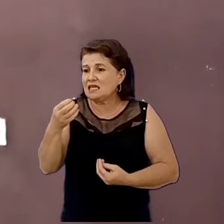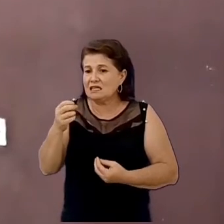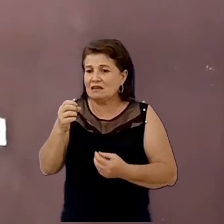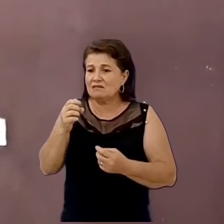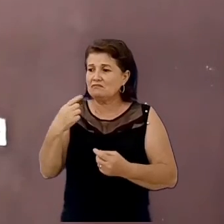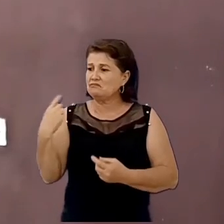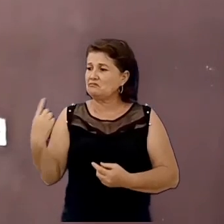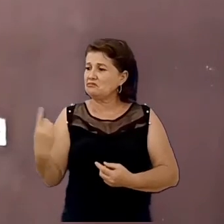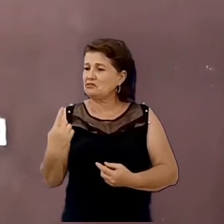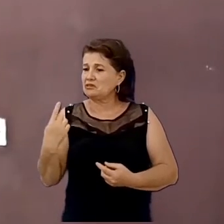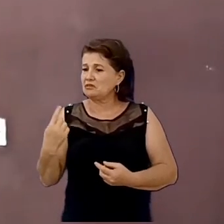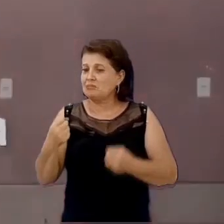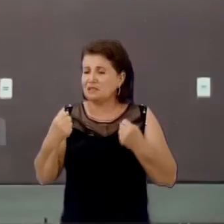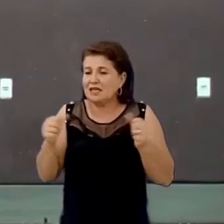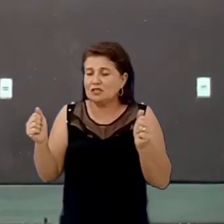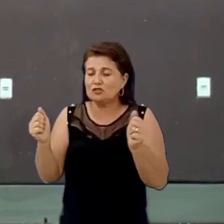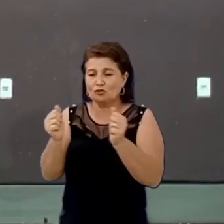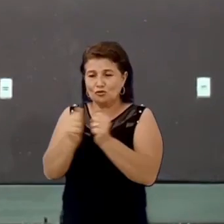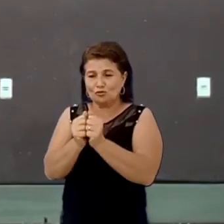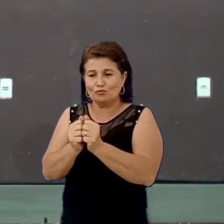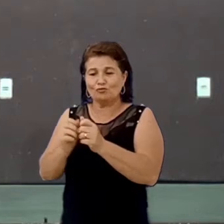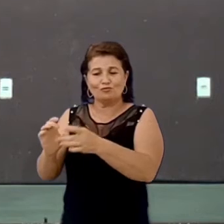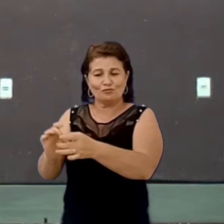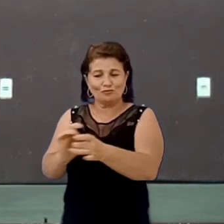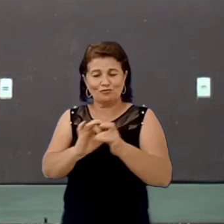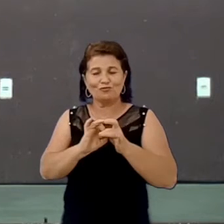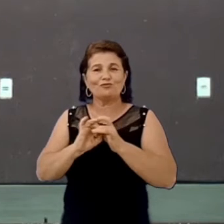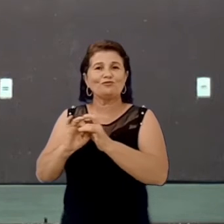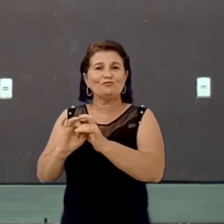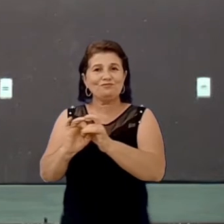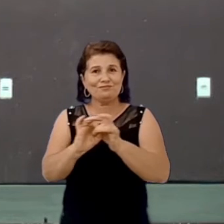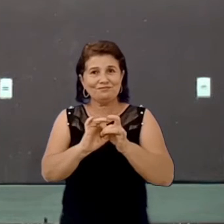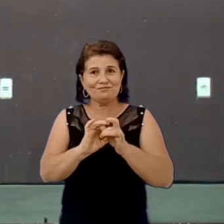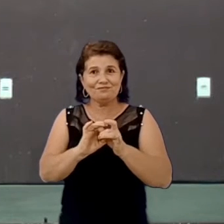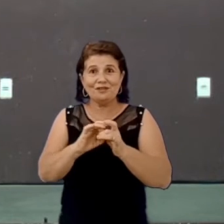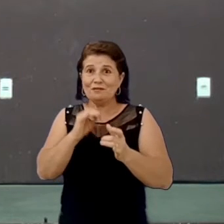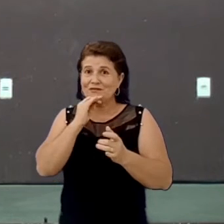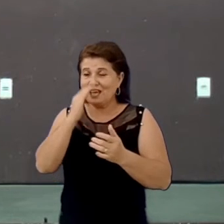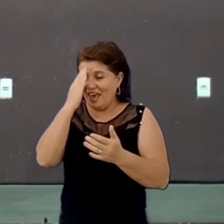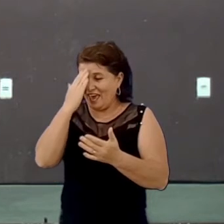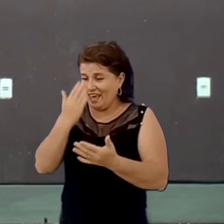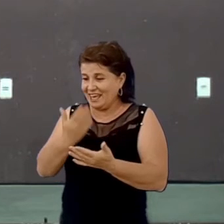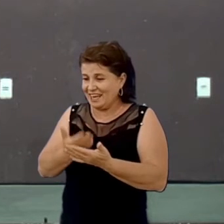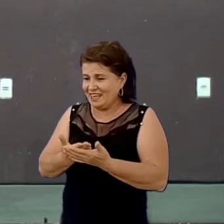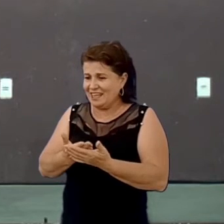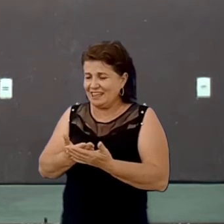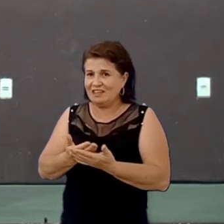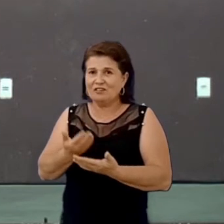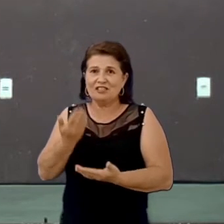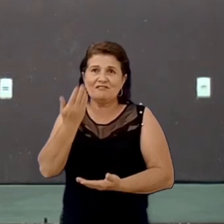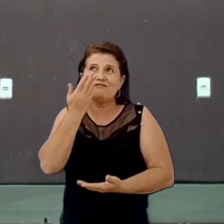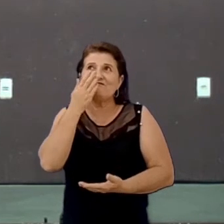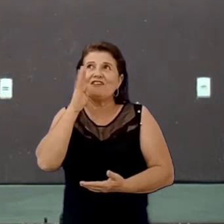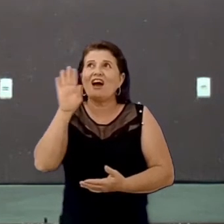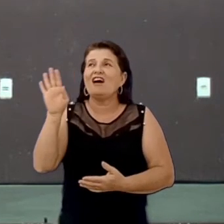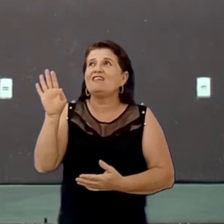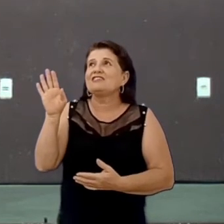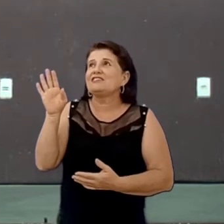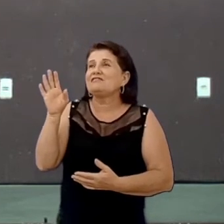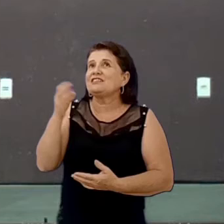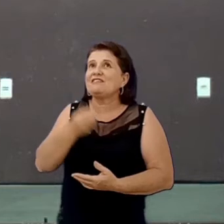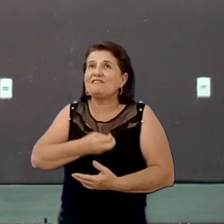cristã. Se você acha e acredita naquela historinha, naquela falácia, que você vive uma vida